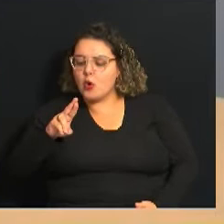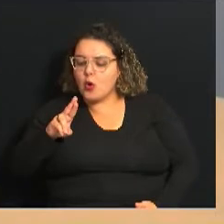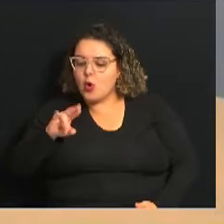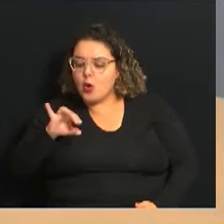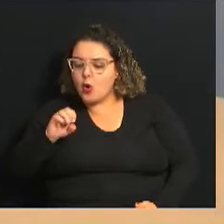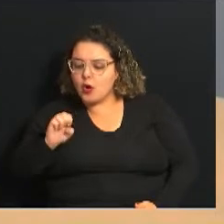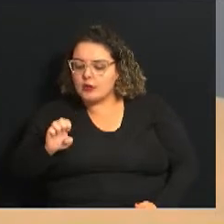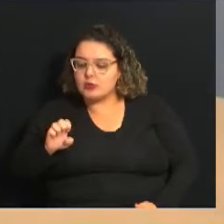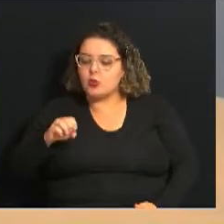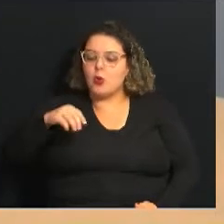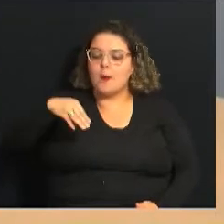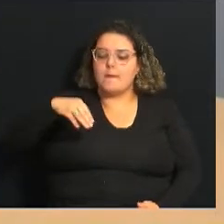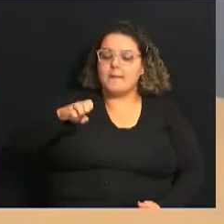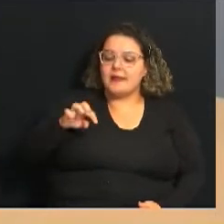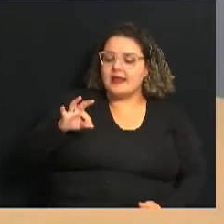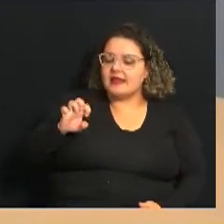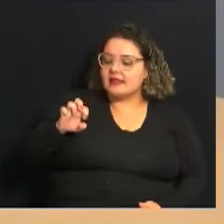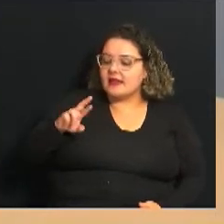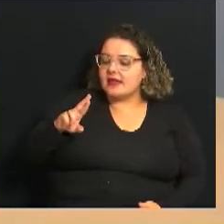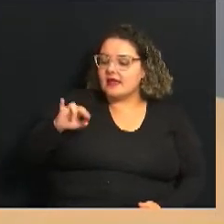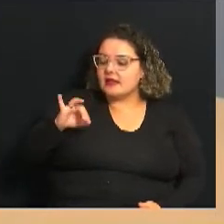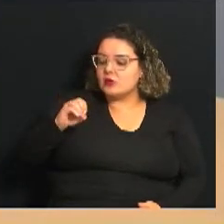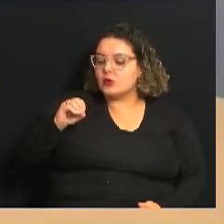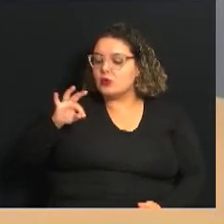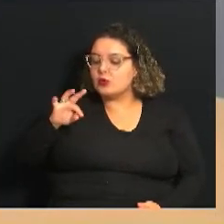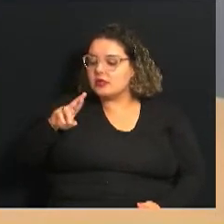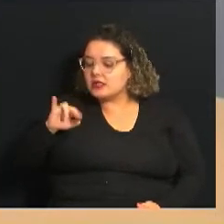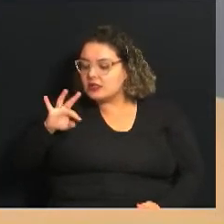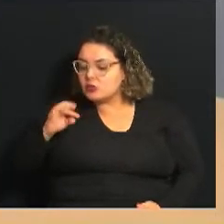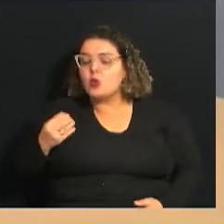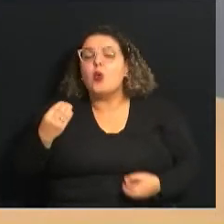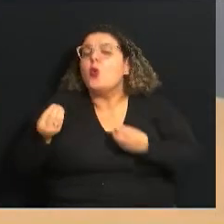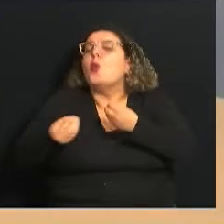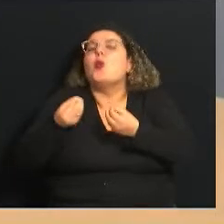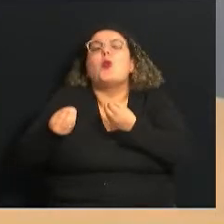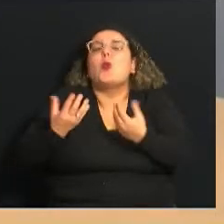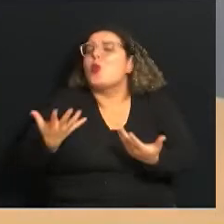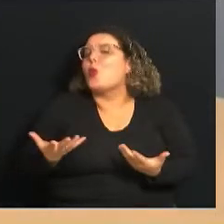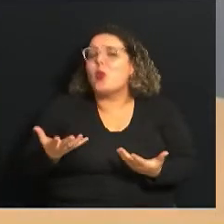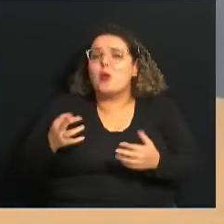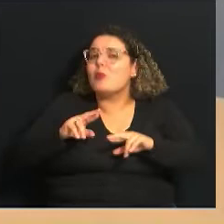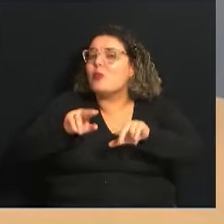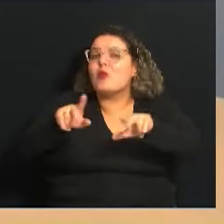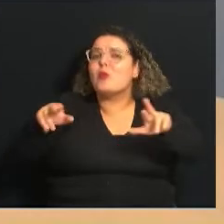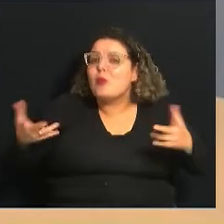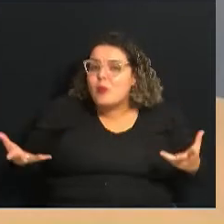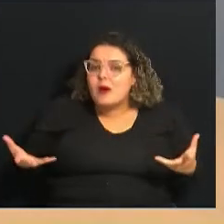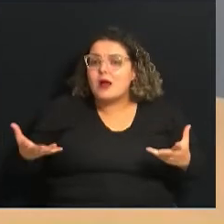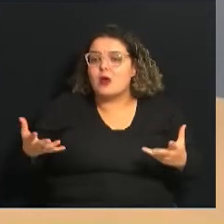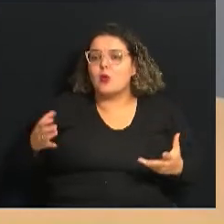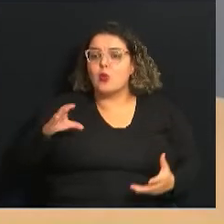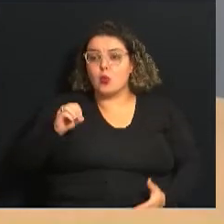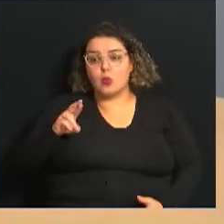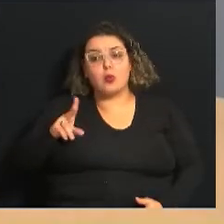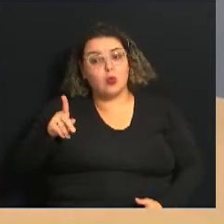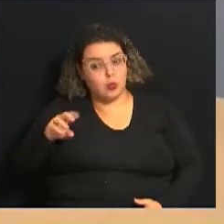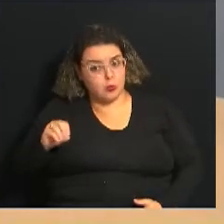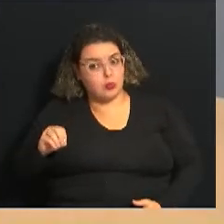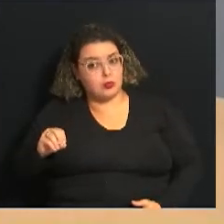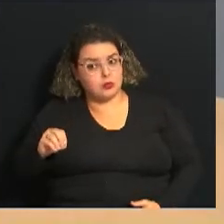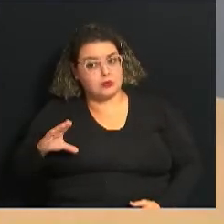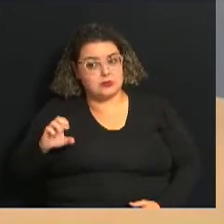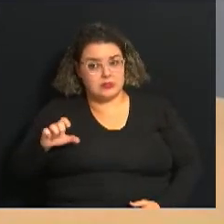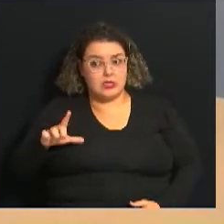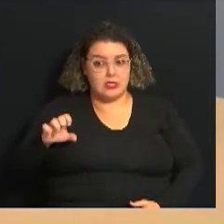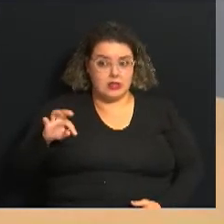o tamanho, é o material que constitui ele? Como é que a gente pode configurar aí esse corpo celeste? Então, os asteroides, de fato,